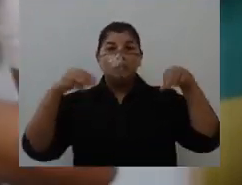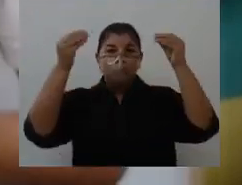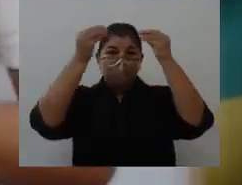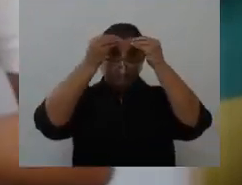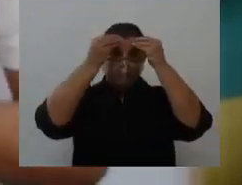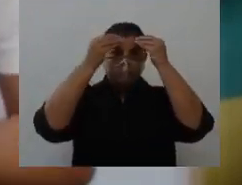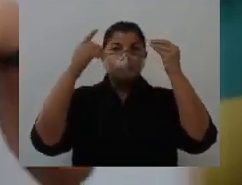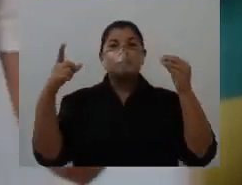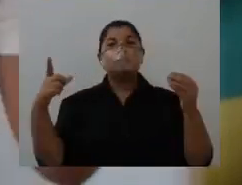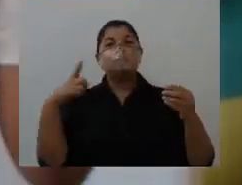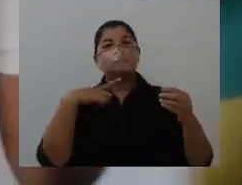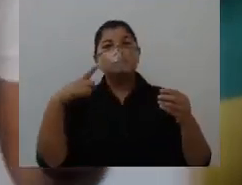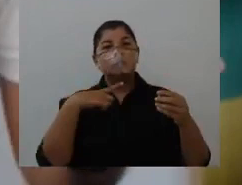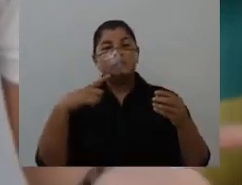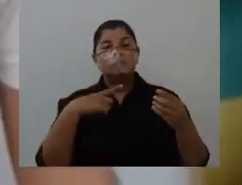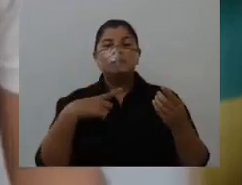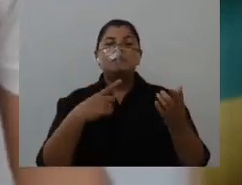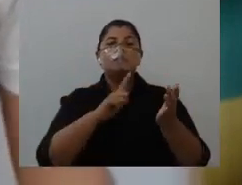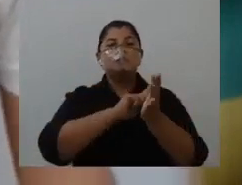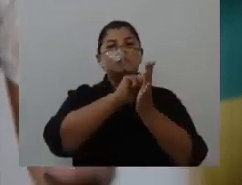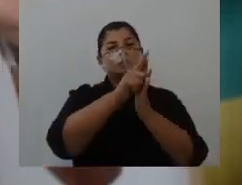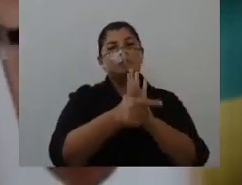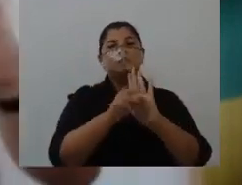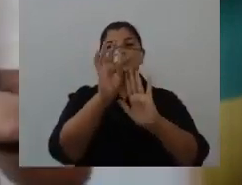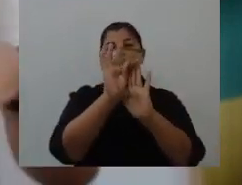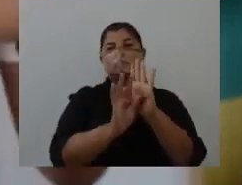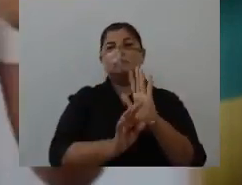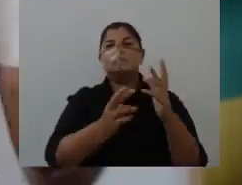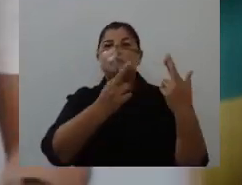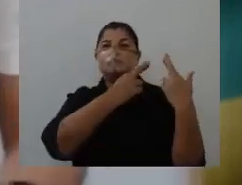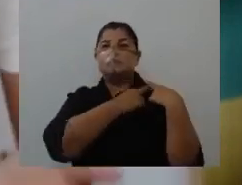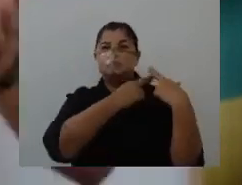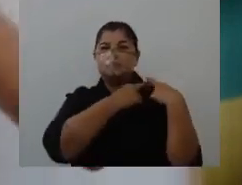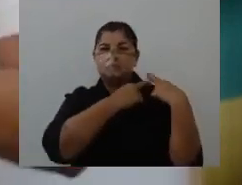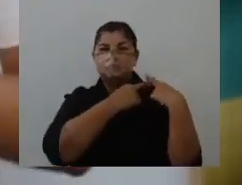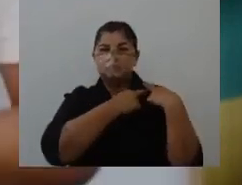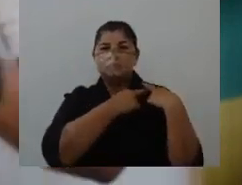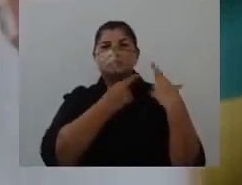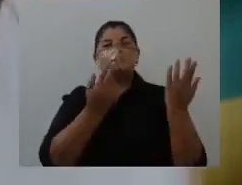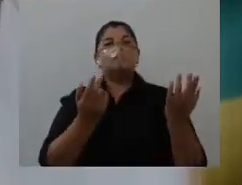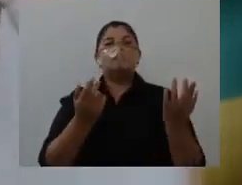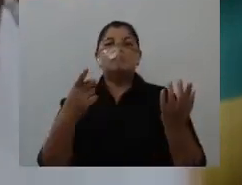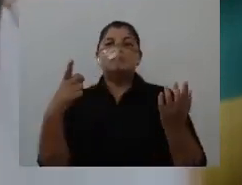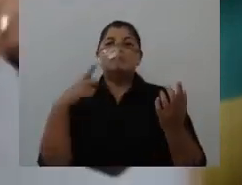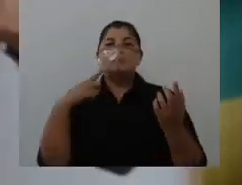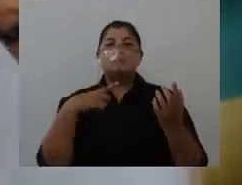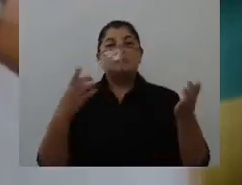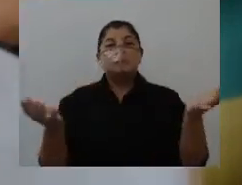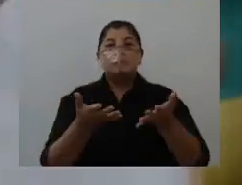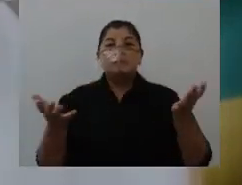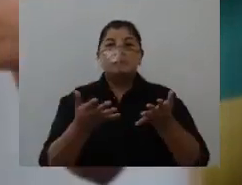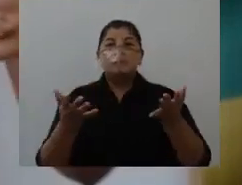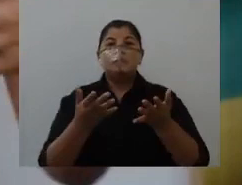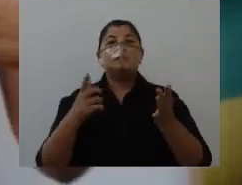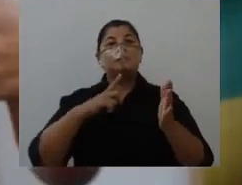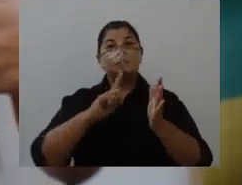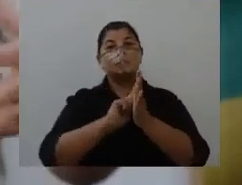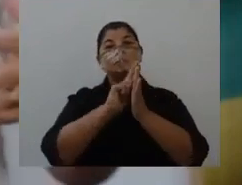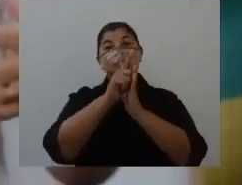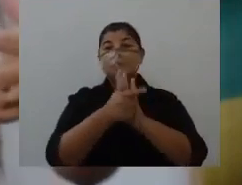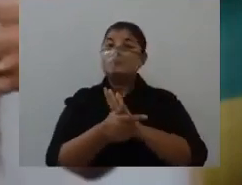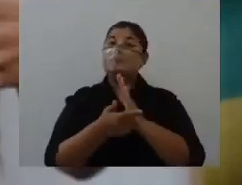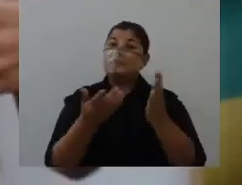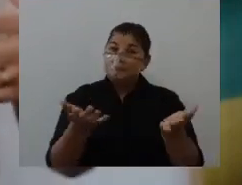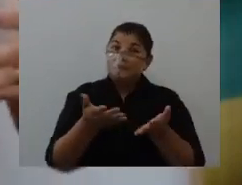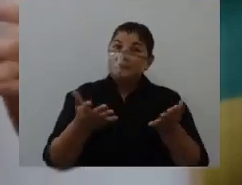manifesta através dos gêneros textuais, dos gêneros discursivos. Por exemplo, nesse exato momento, esse gênero que está rolando